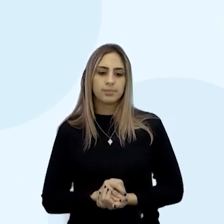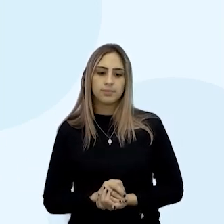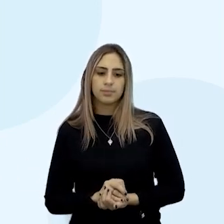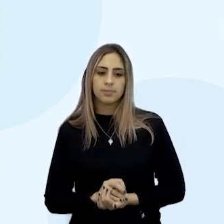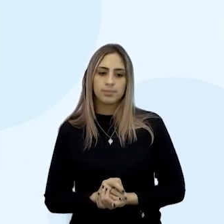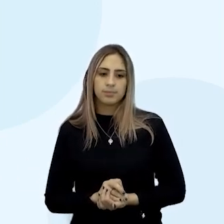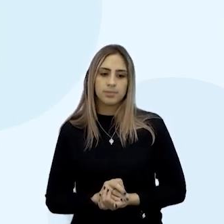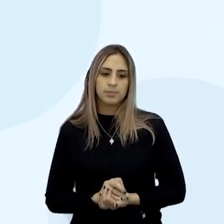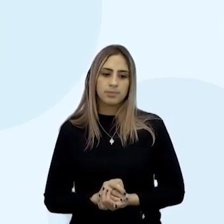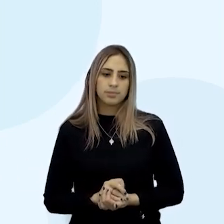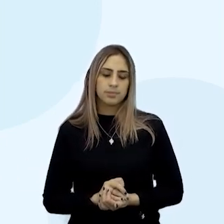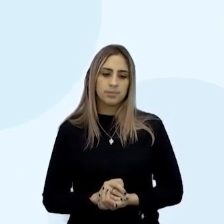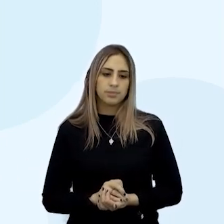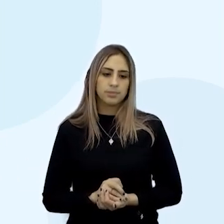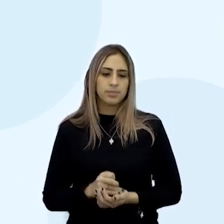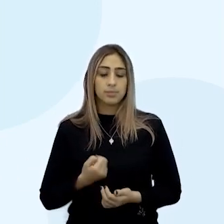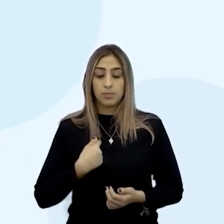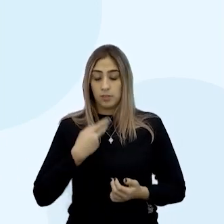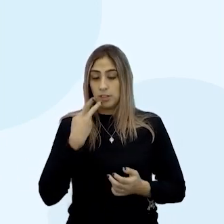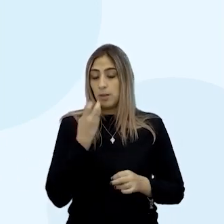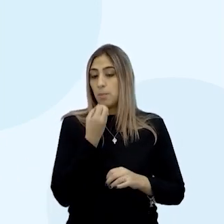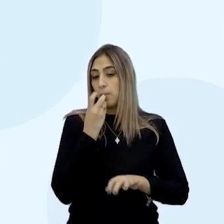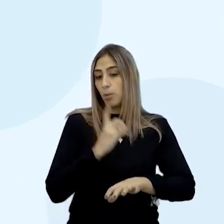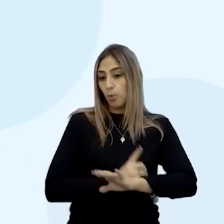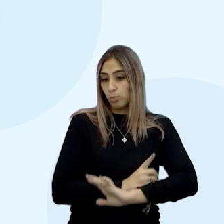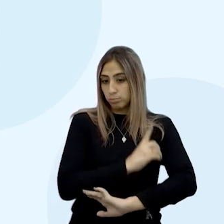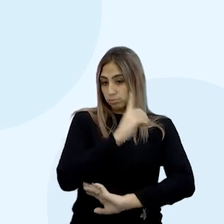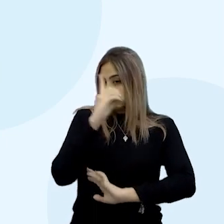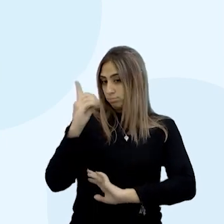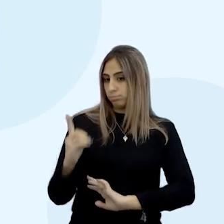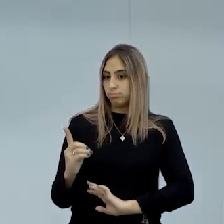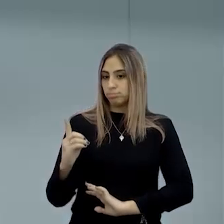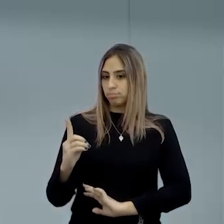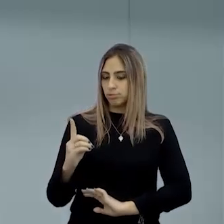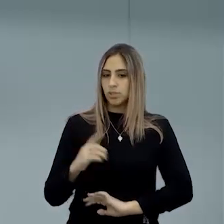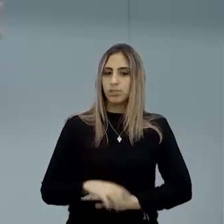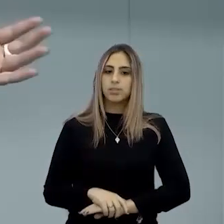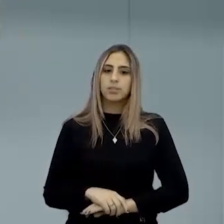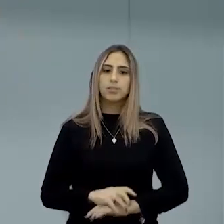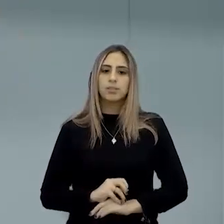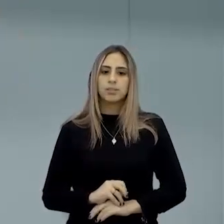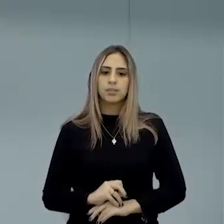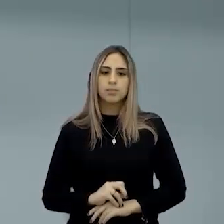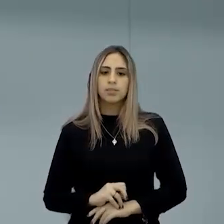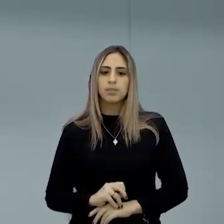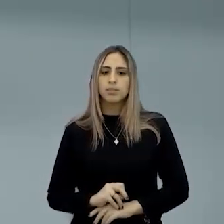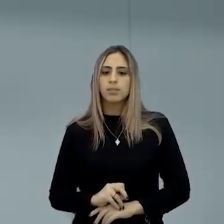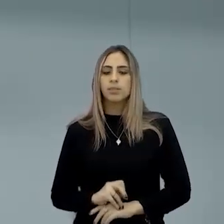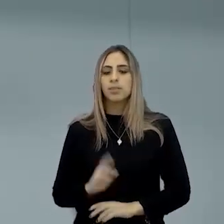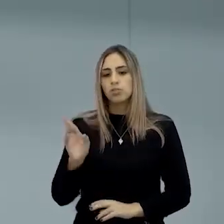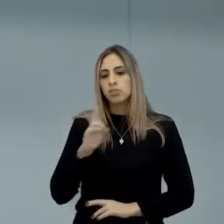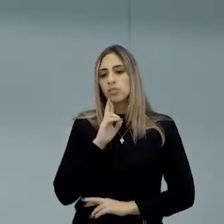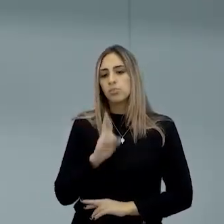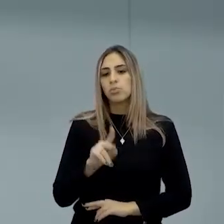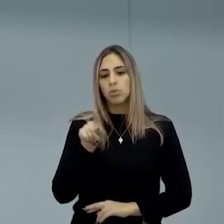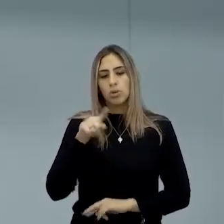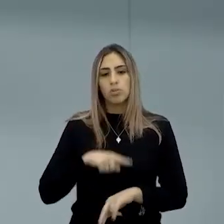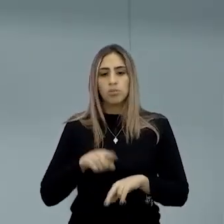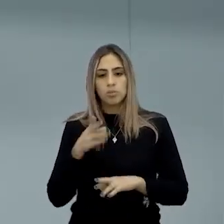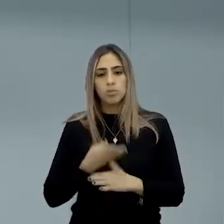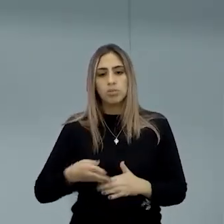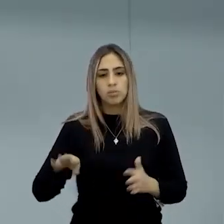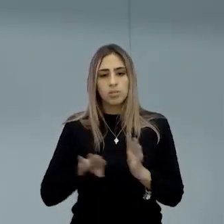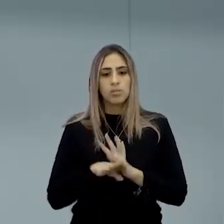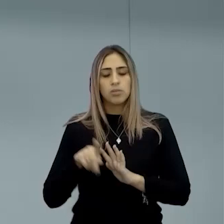Eu tinha dado bom dia para ele e ele já tinha respondido e eu falei, olha, quando você chegar, você